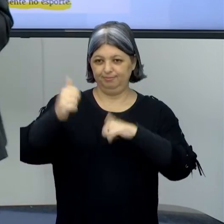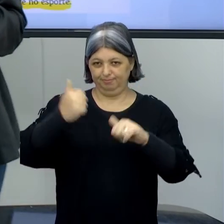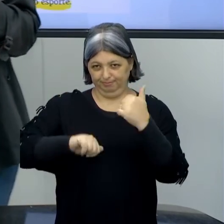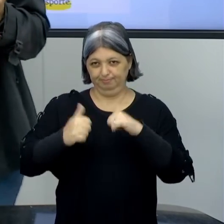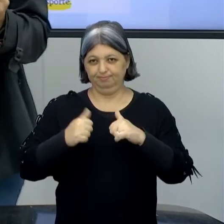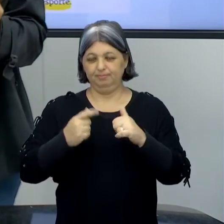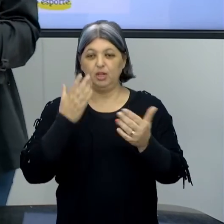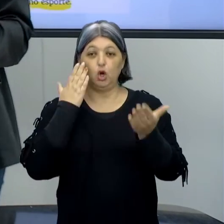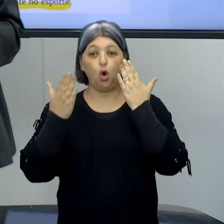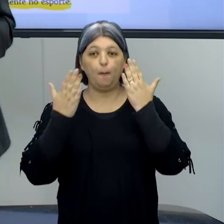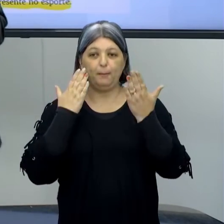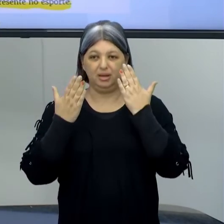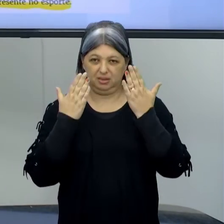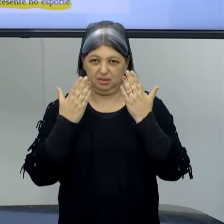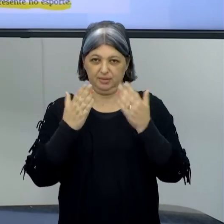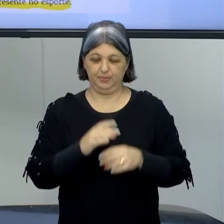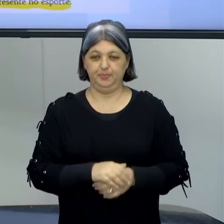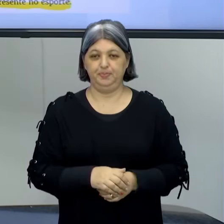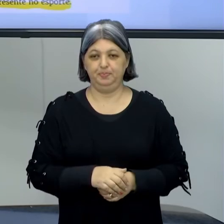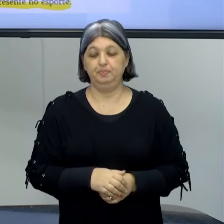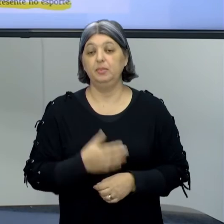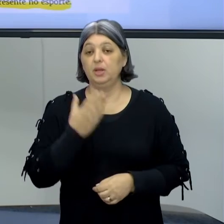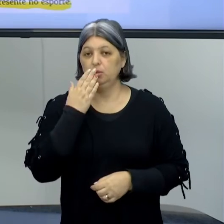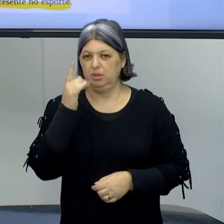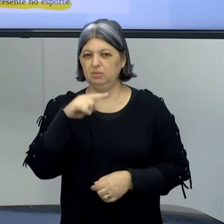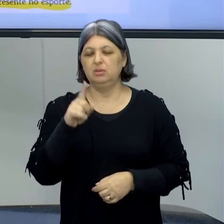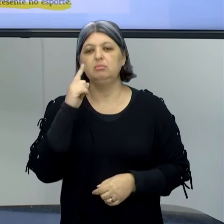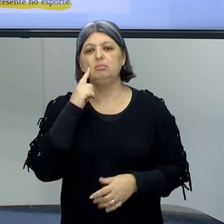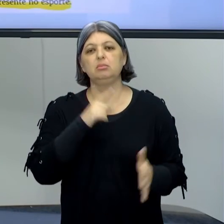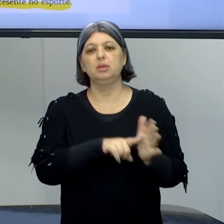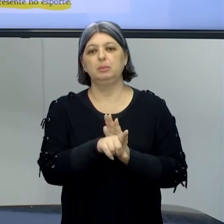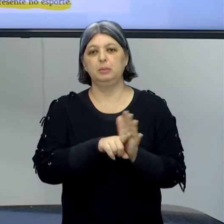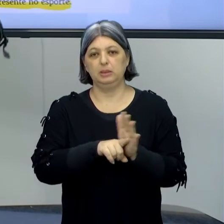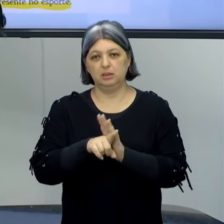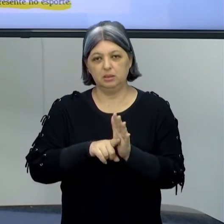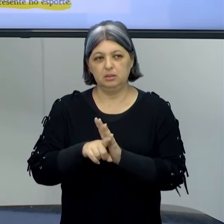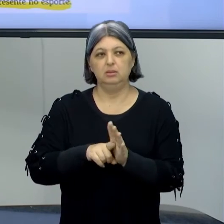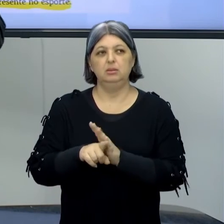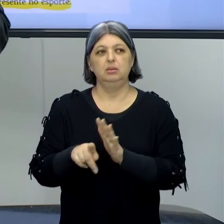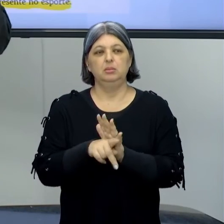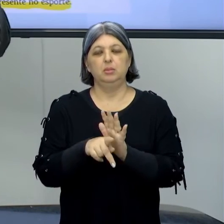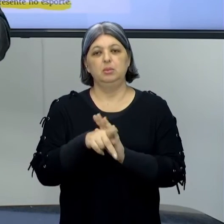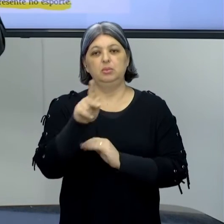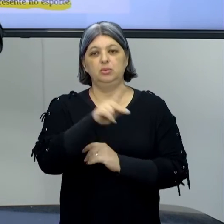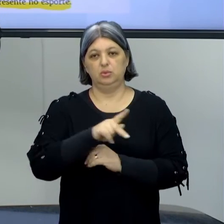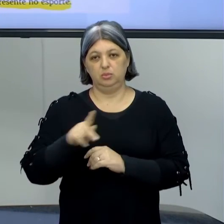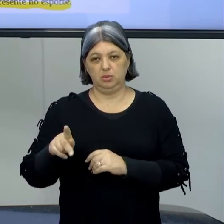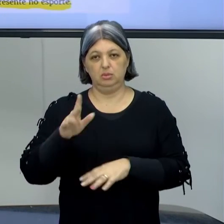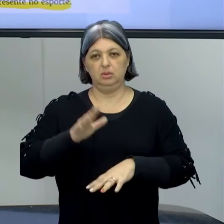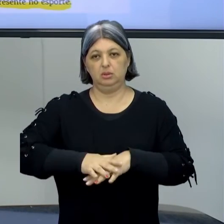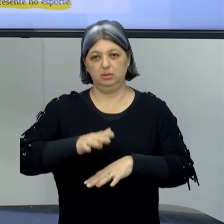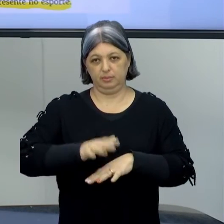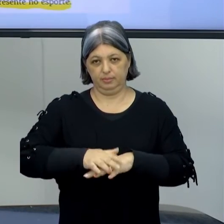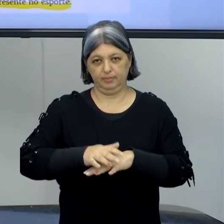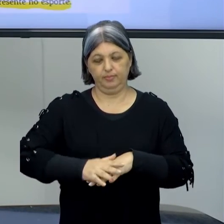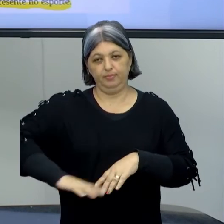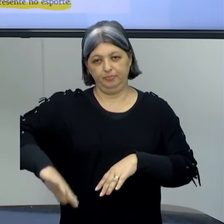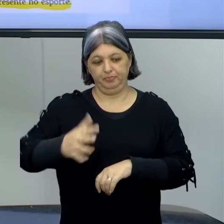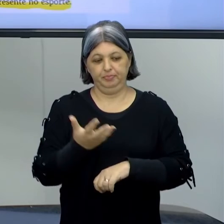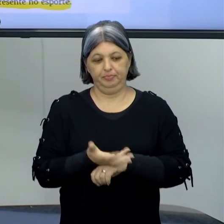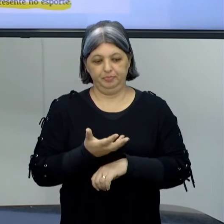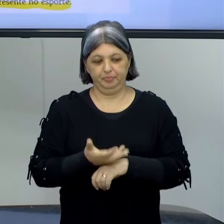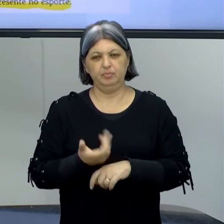essas comparações, então eu peço até que vocês busquem aí com os professores, né, de matemática, que